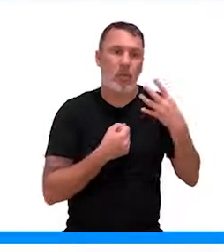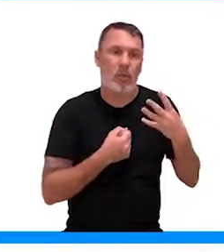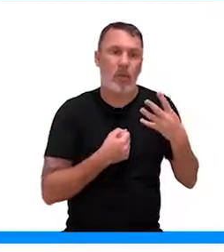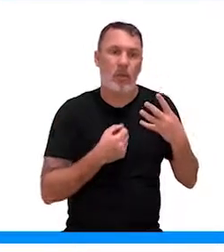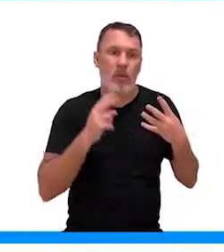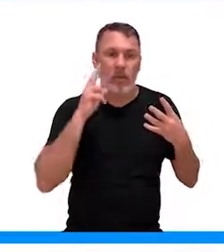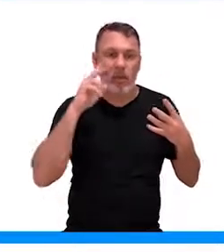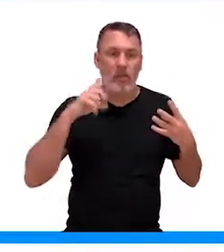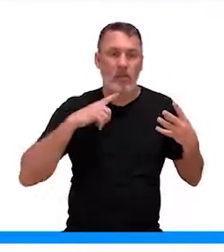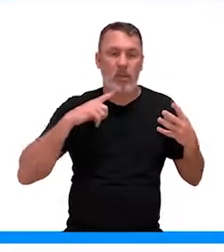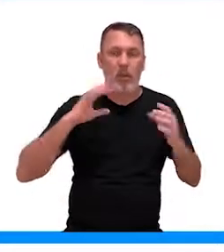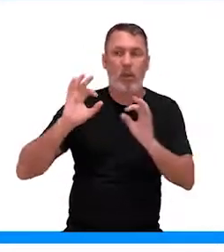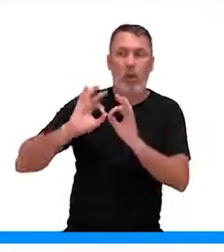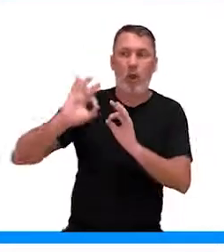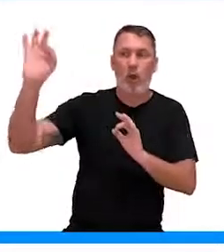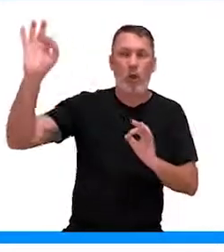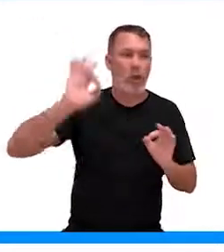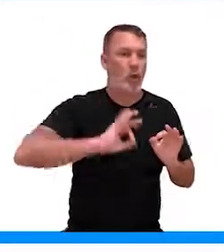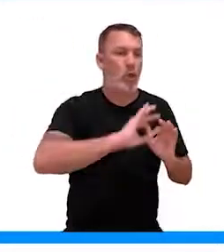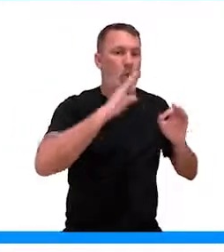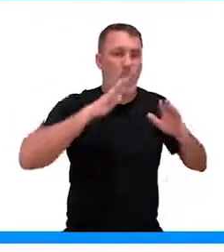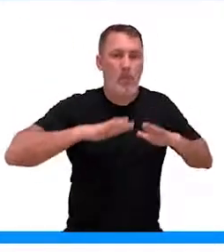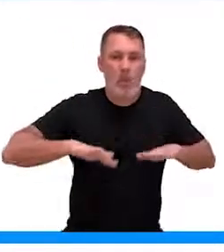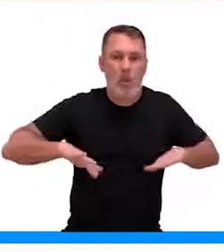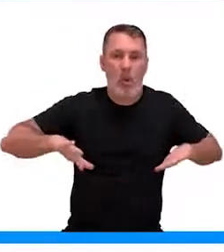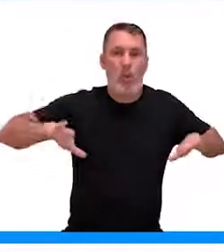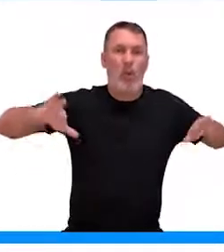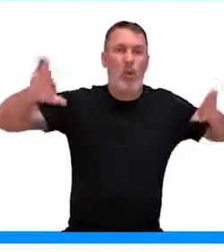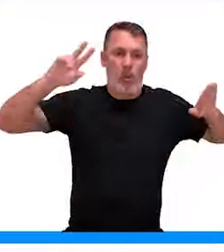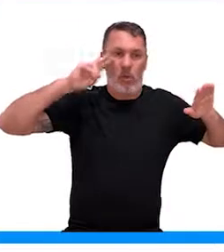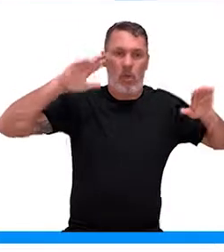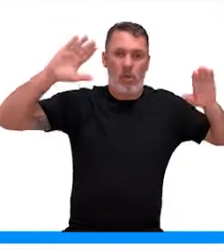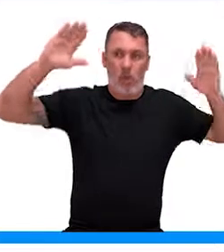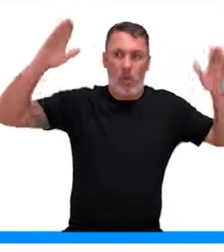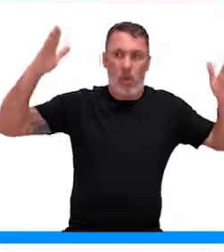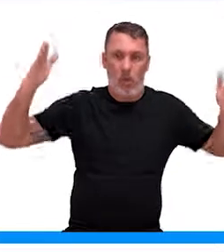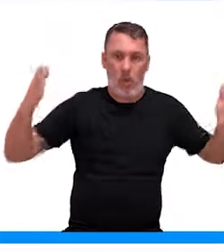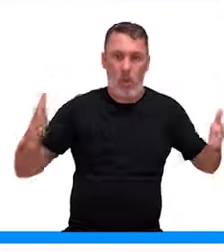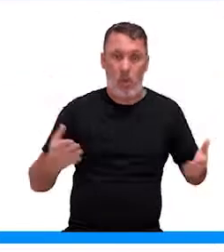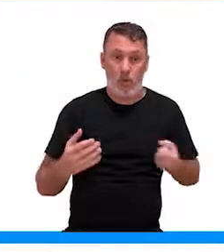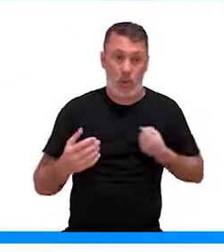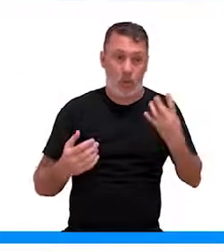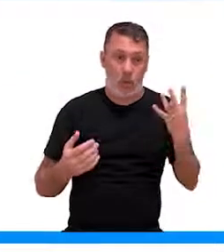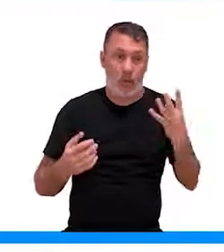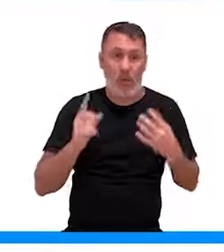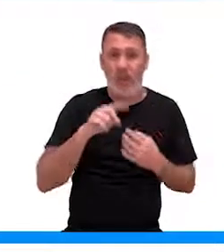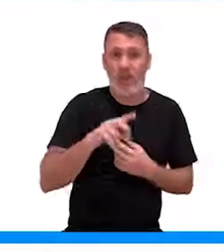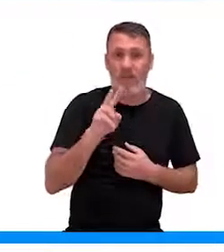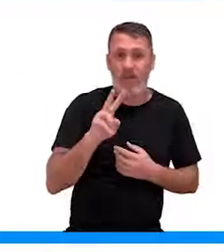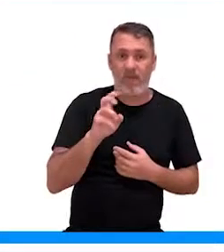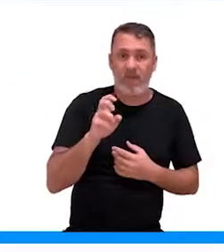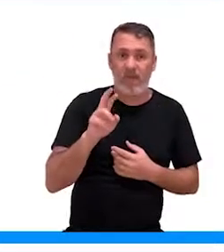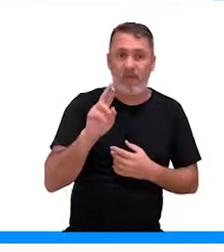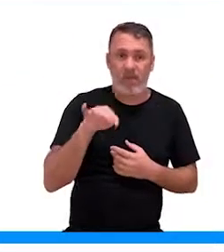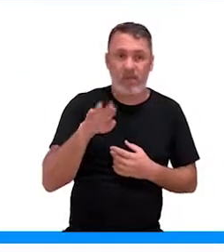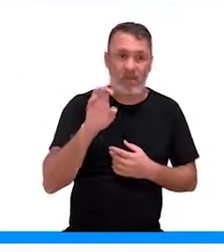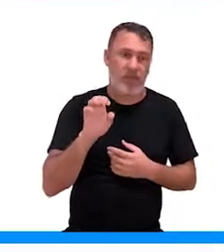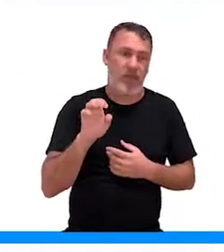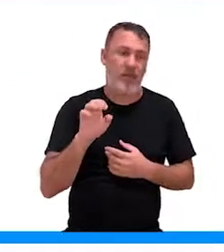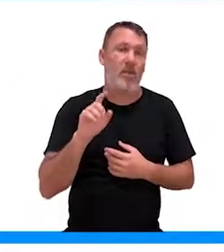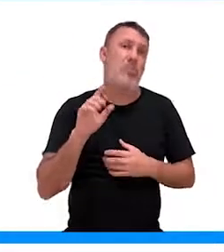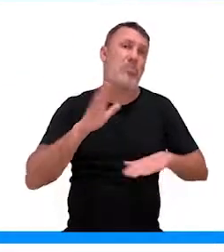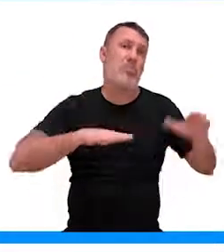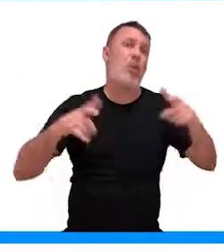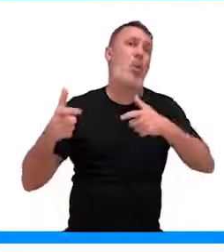as vertentes ao redor de um rio. Tá? E nós vamos entender que isso pode ser composto de uma rede